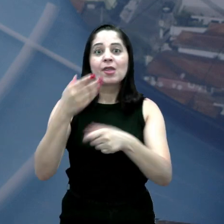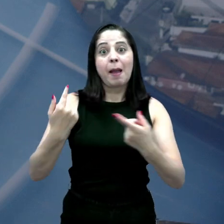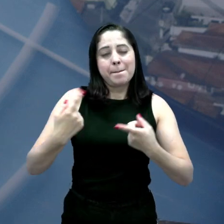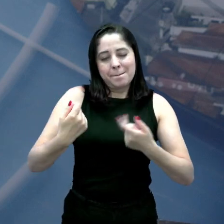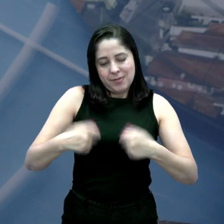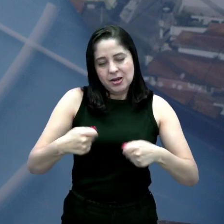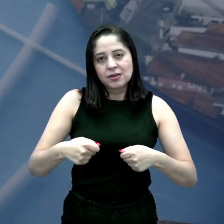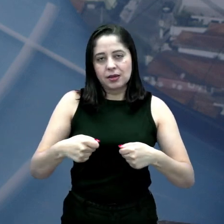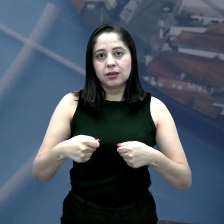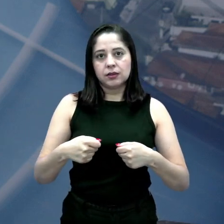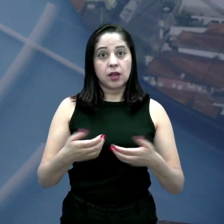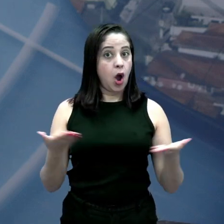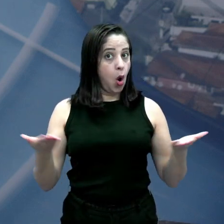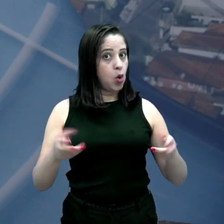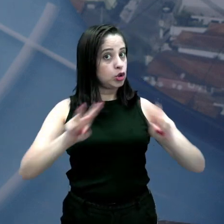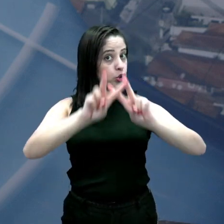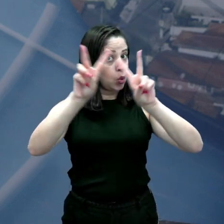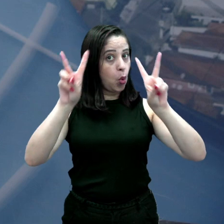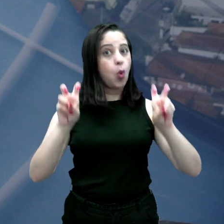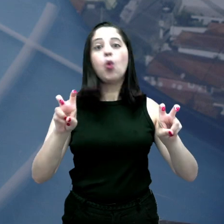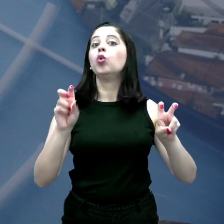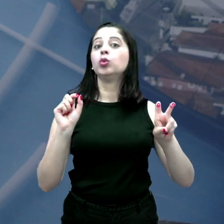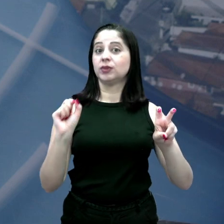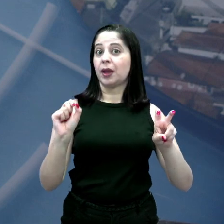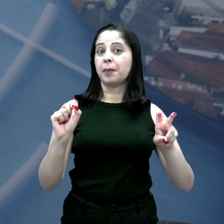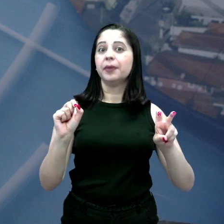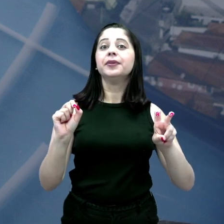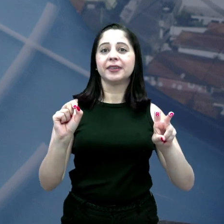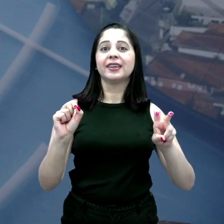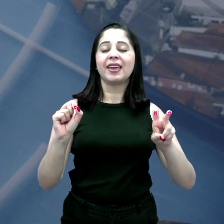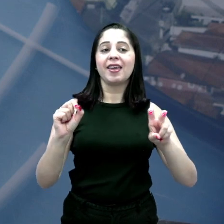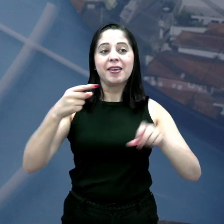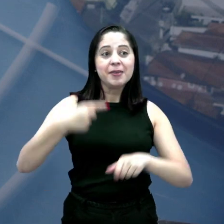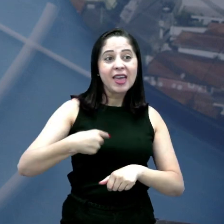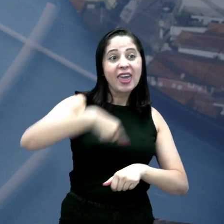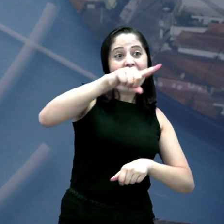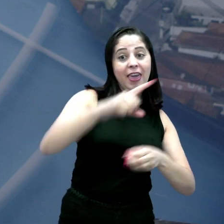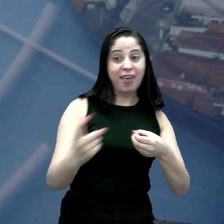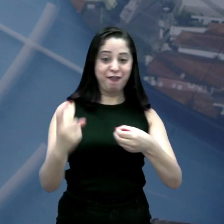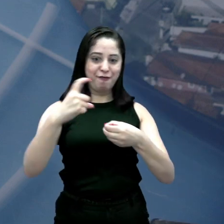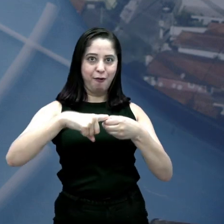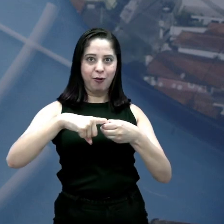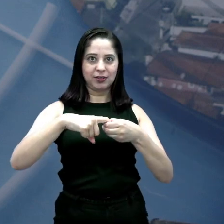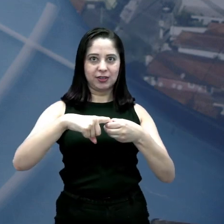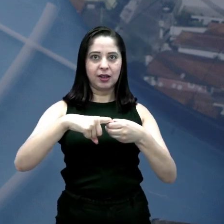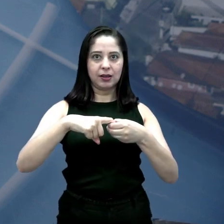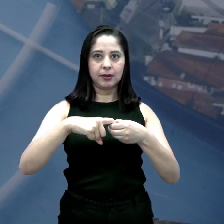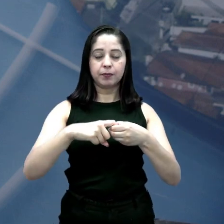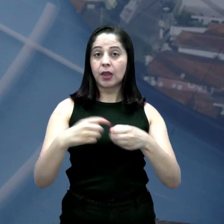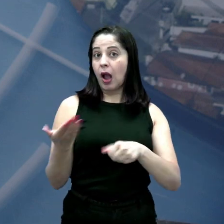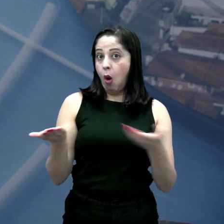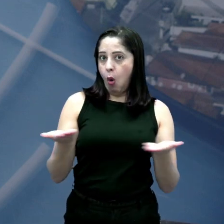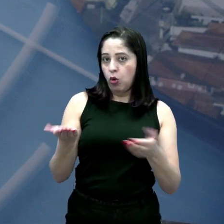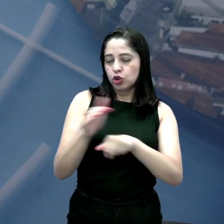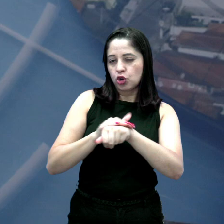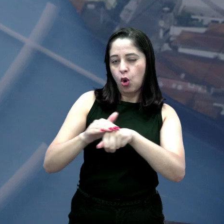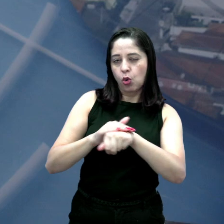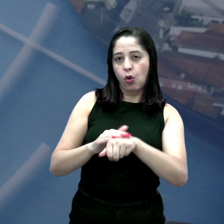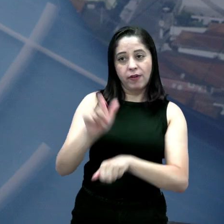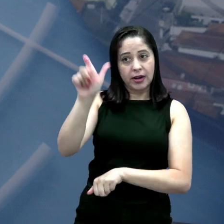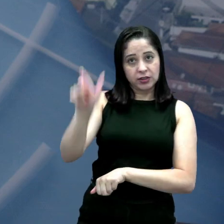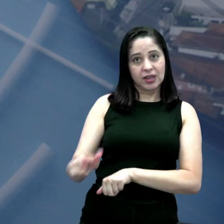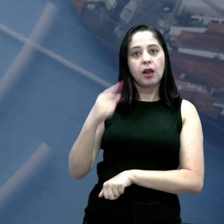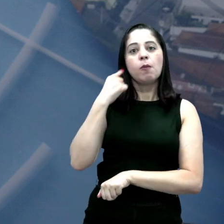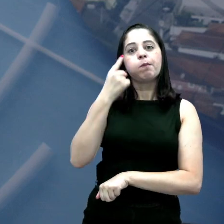hoje falaremos sobre este assunto aqui no Diálogos, pois o tema é deslocamento humano. E eu converso então aqui no